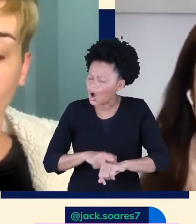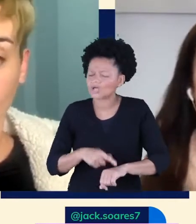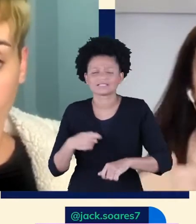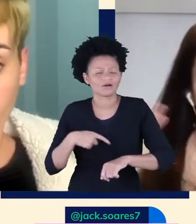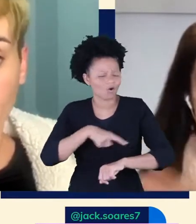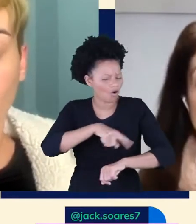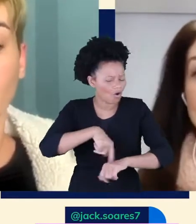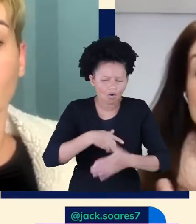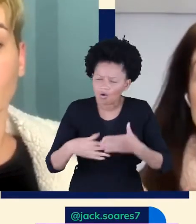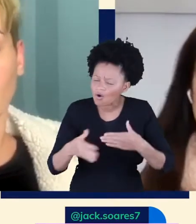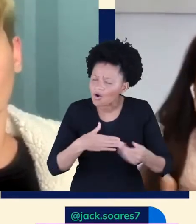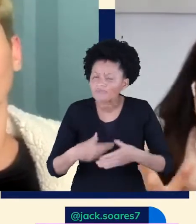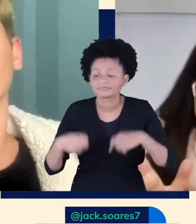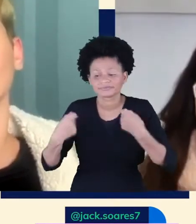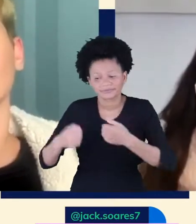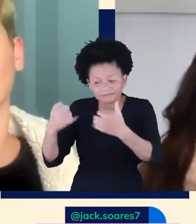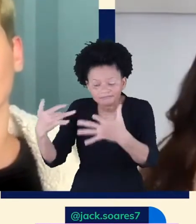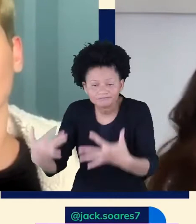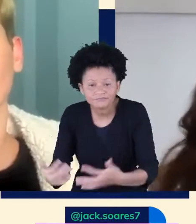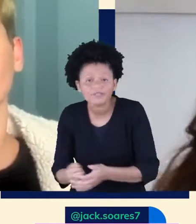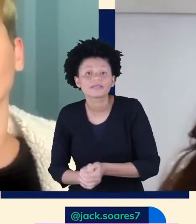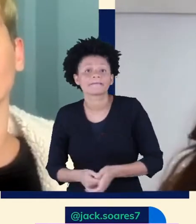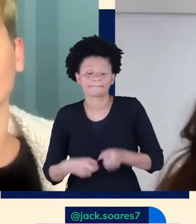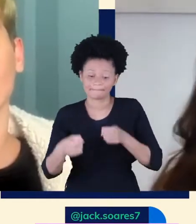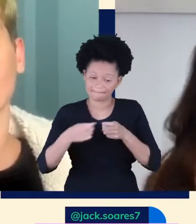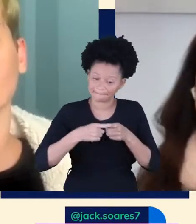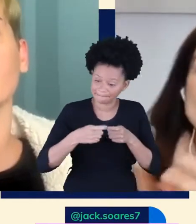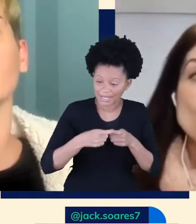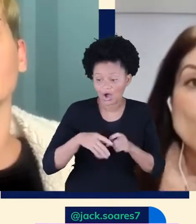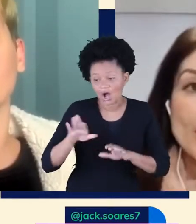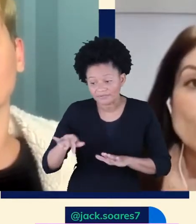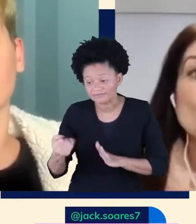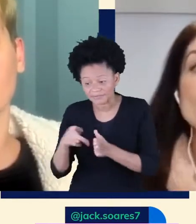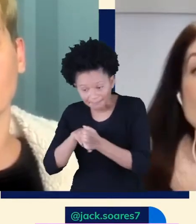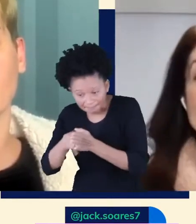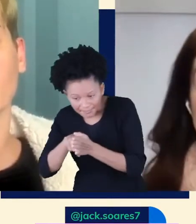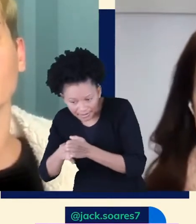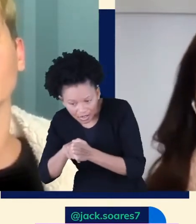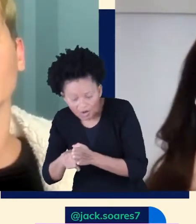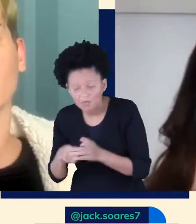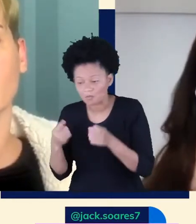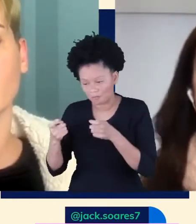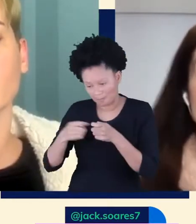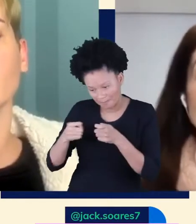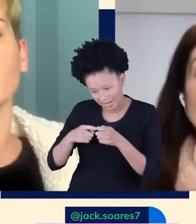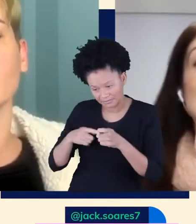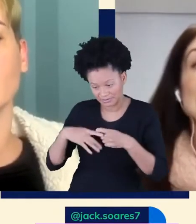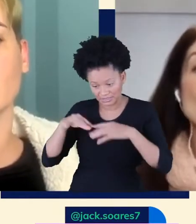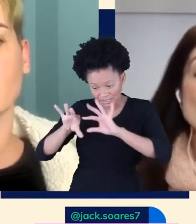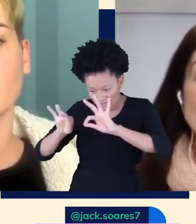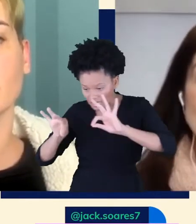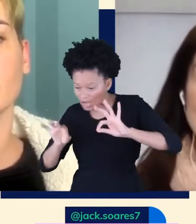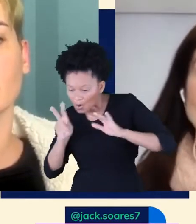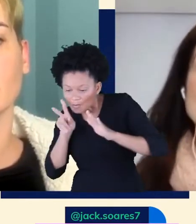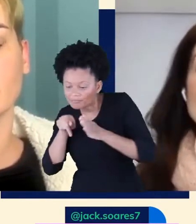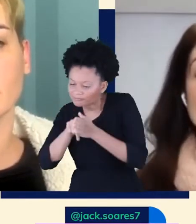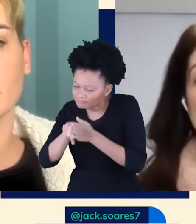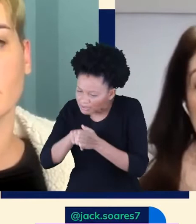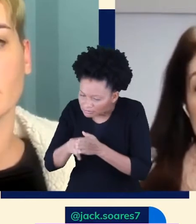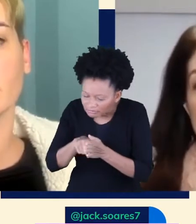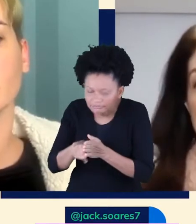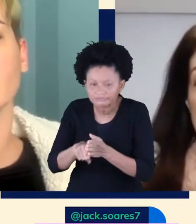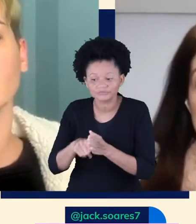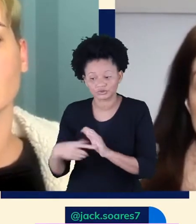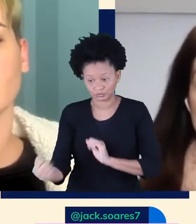né? Mostrar para a criança, olha, às vezes precisa fazer exame, às vezes o médico precisa ver se está tudo bem, então explicar que é sempre